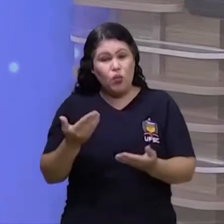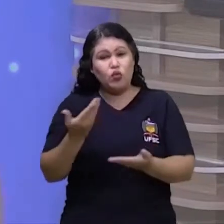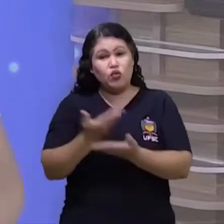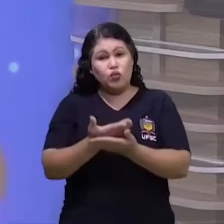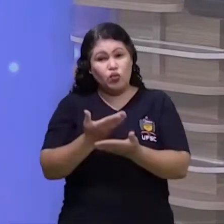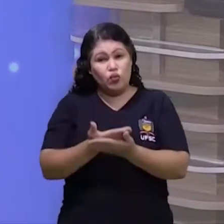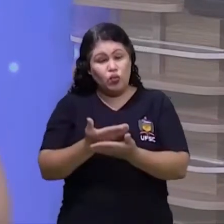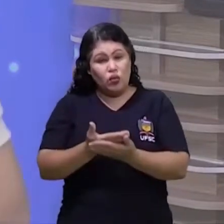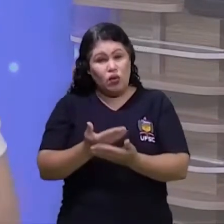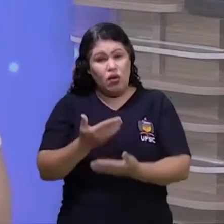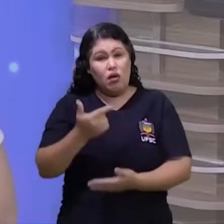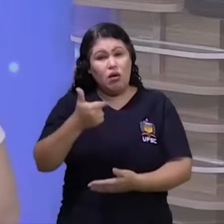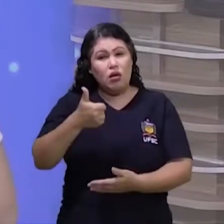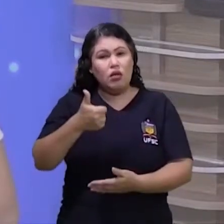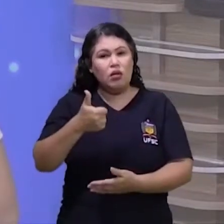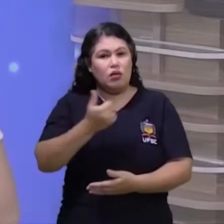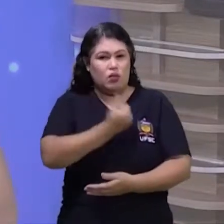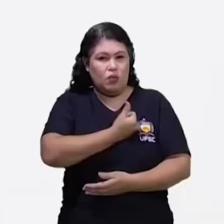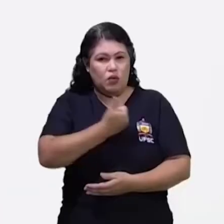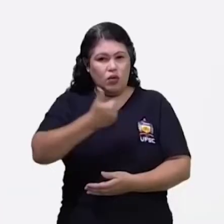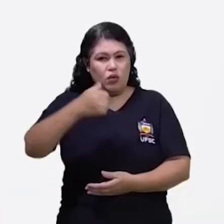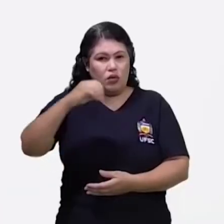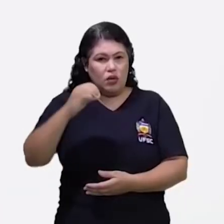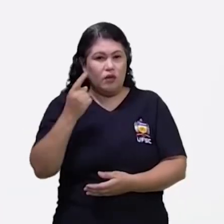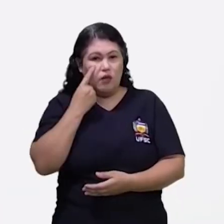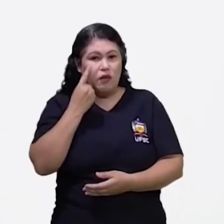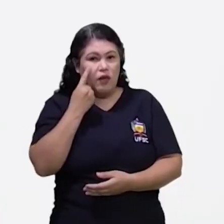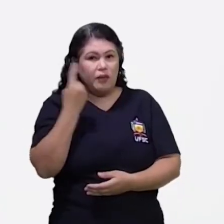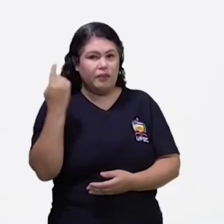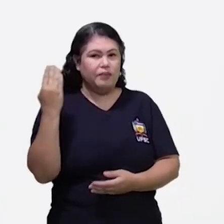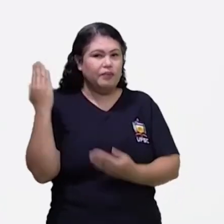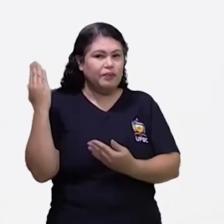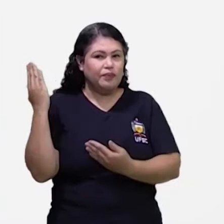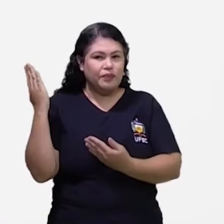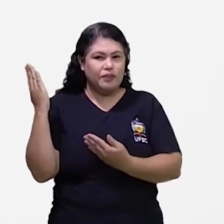aula 10. Vamos ver o que tem de aula hoje?